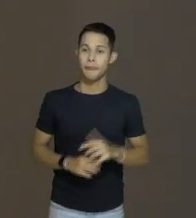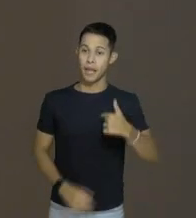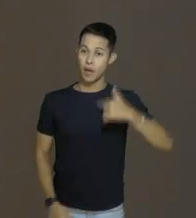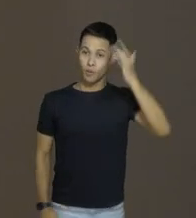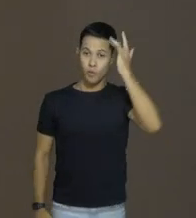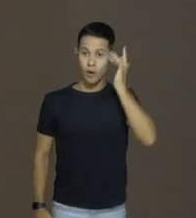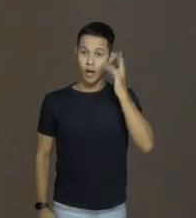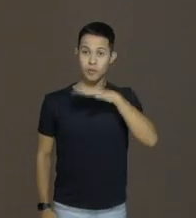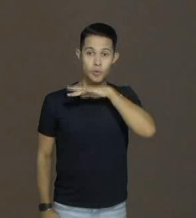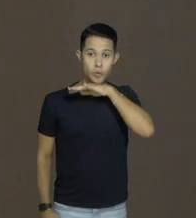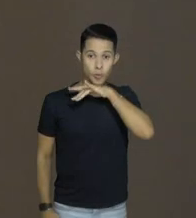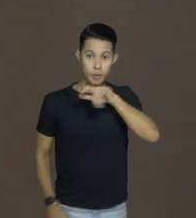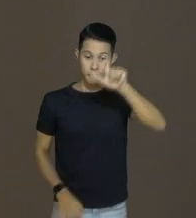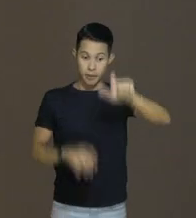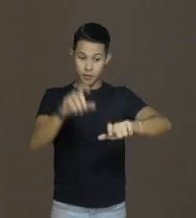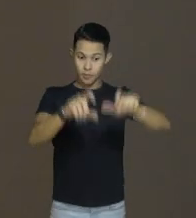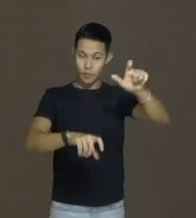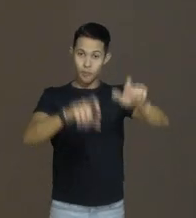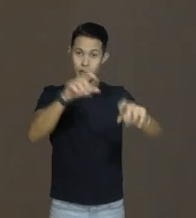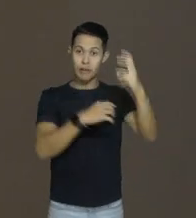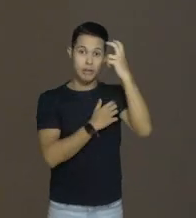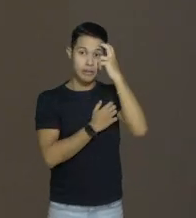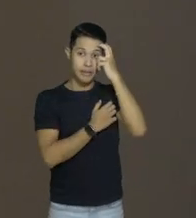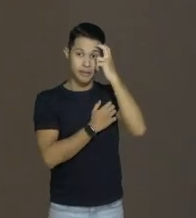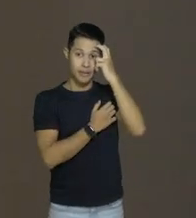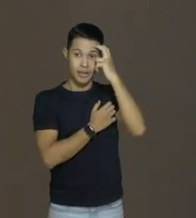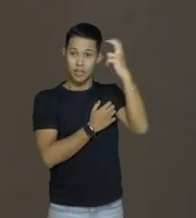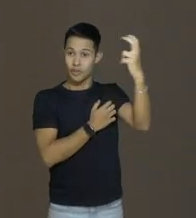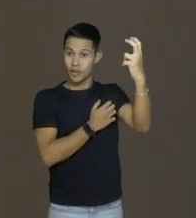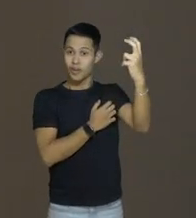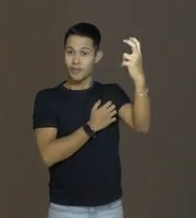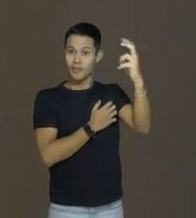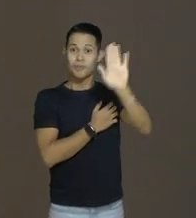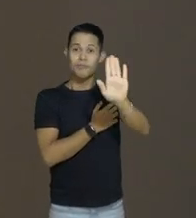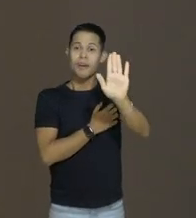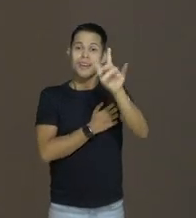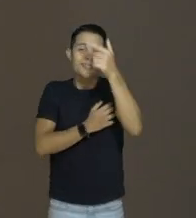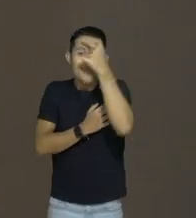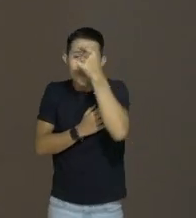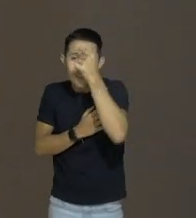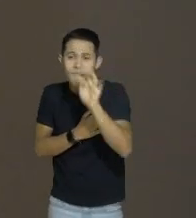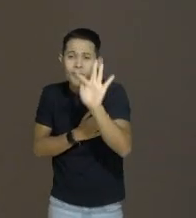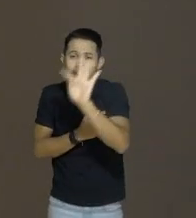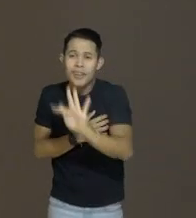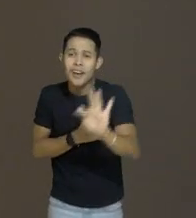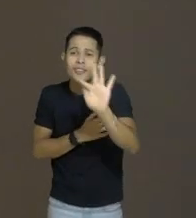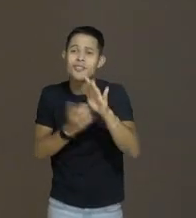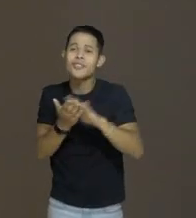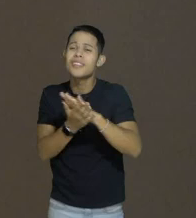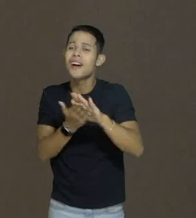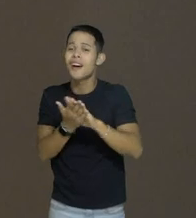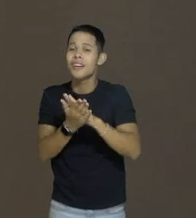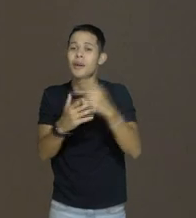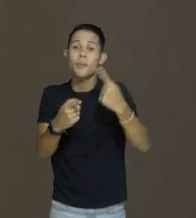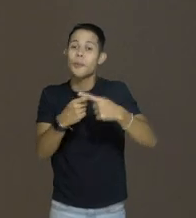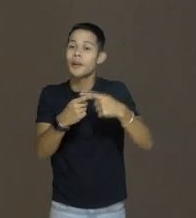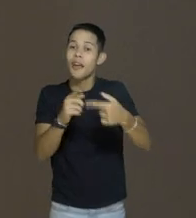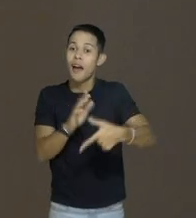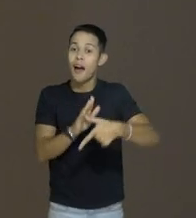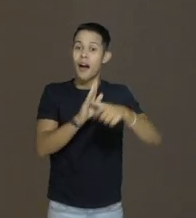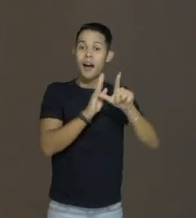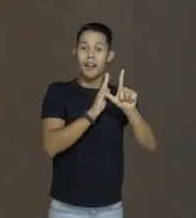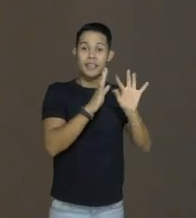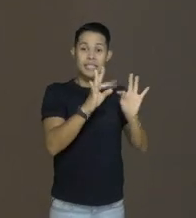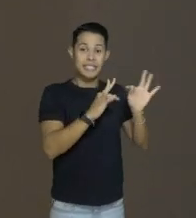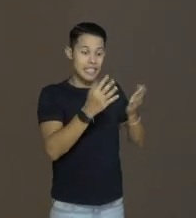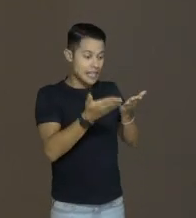ver pessoas inteligentes que não fizeram uma faculdade, que não acabaram uma. Eu já tive pacientes que fizeram 3 faculdades, 9 anos de faculdade, não